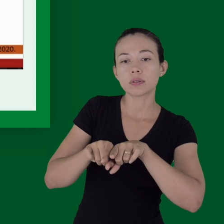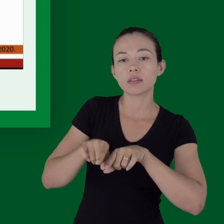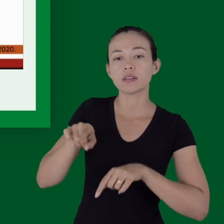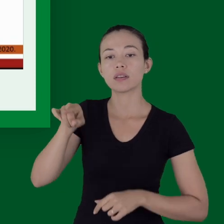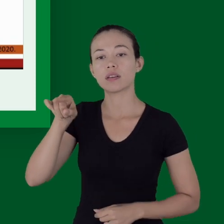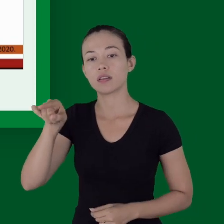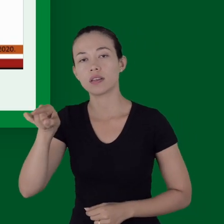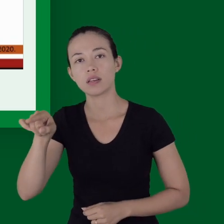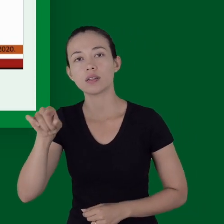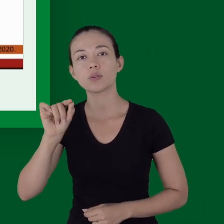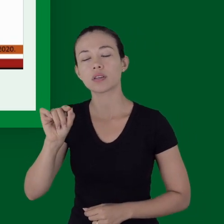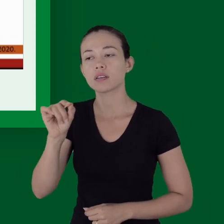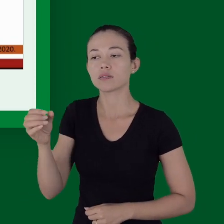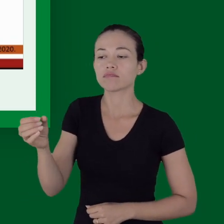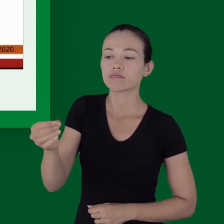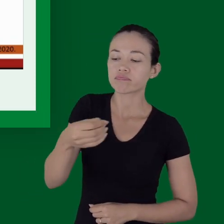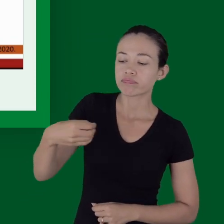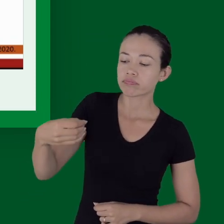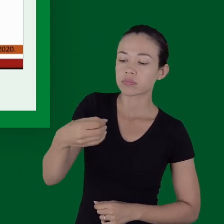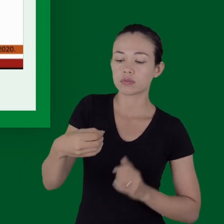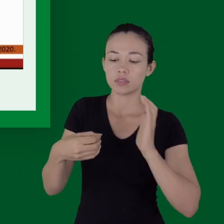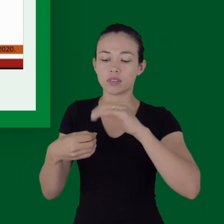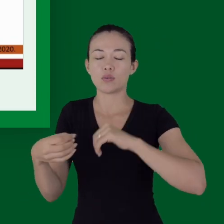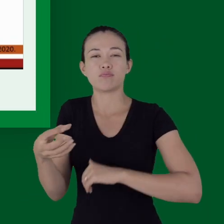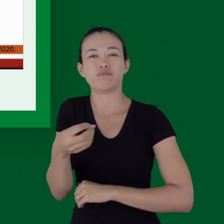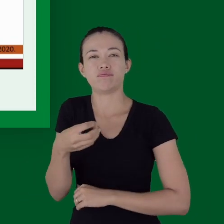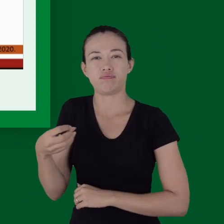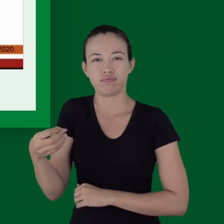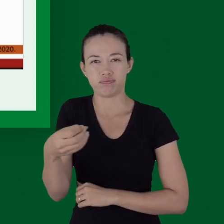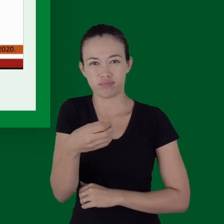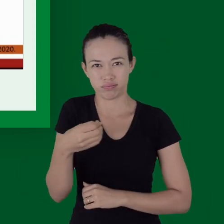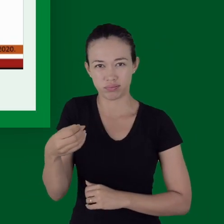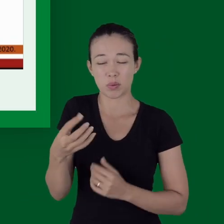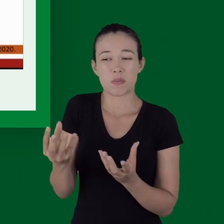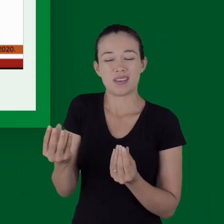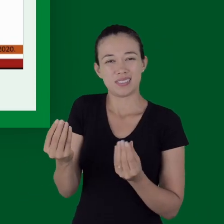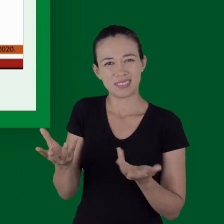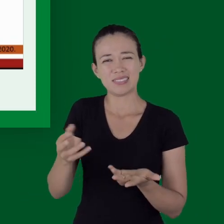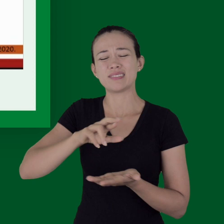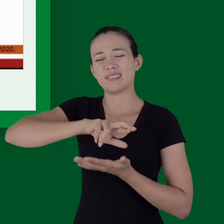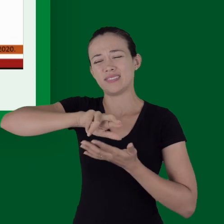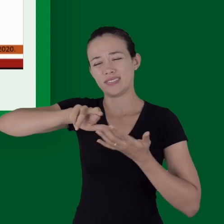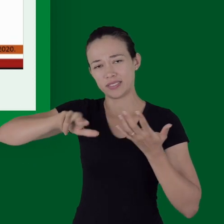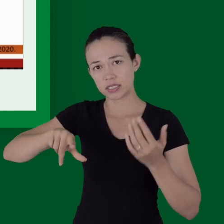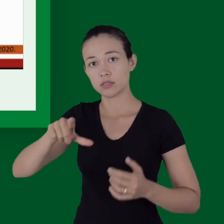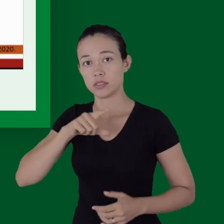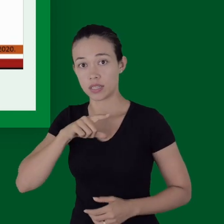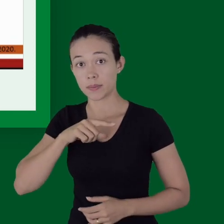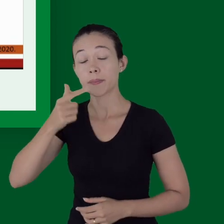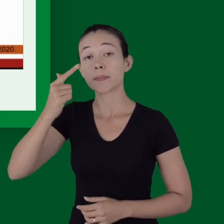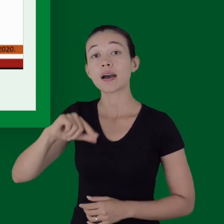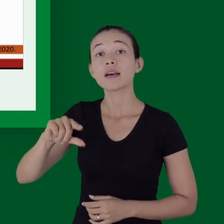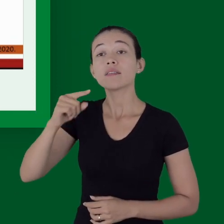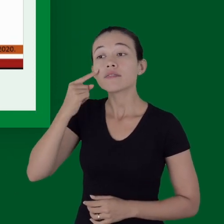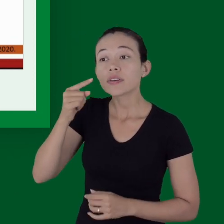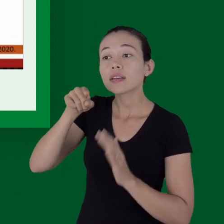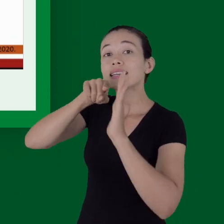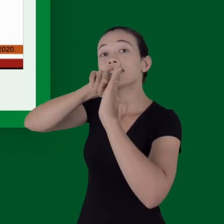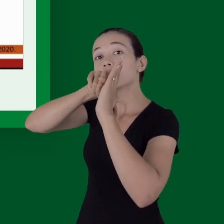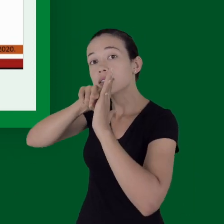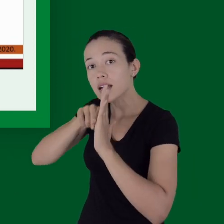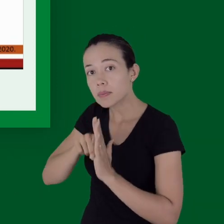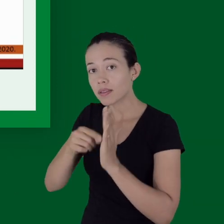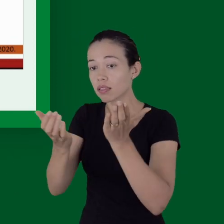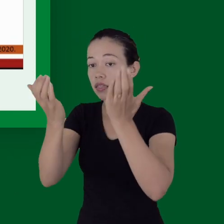alcalose metabólica, por aí vai. Se disponível, né, a gente tem as quilometrias a cada 5